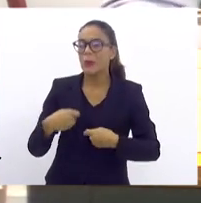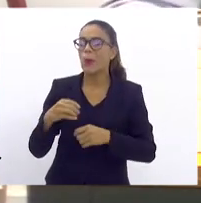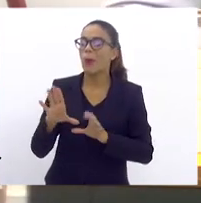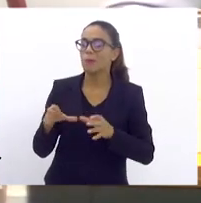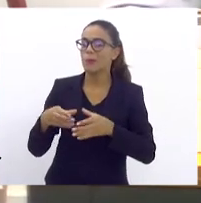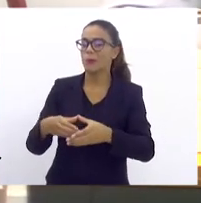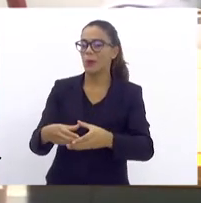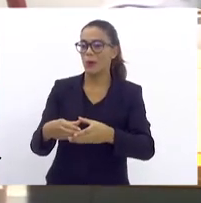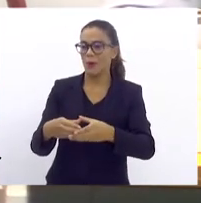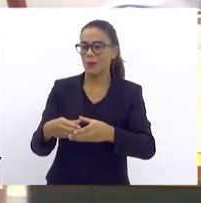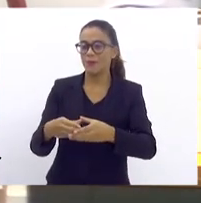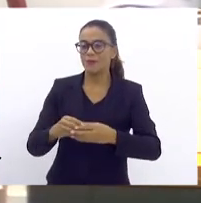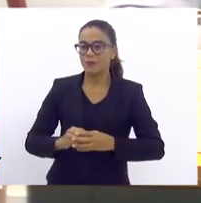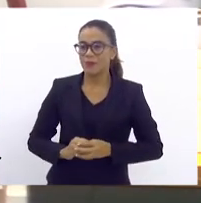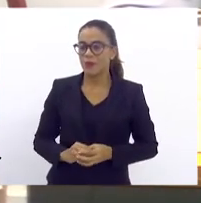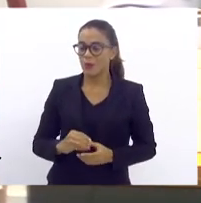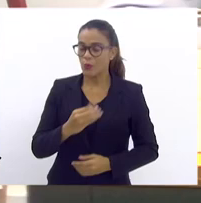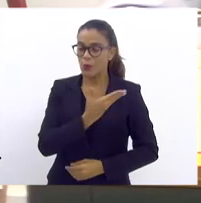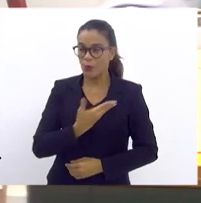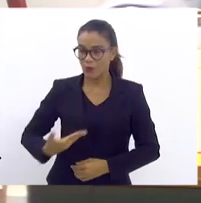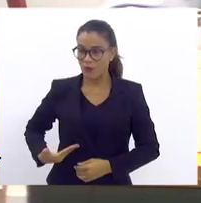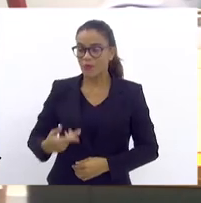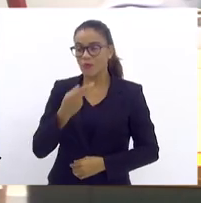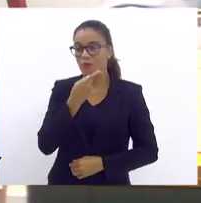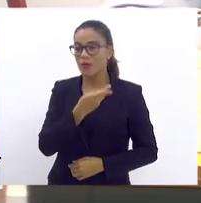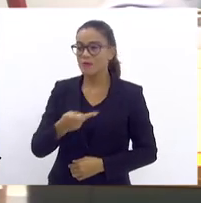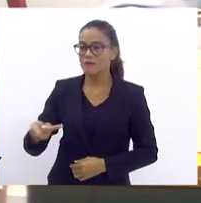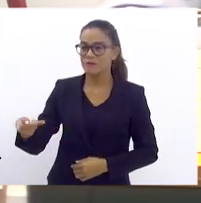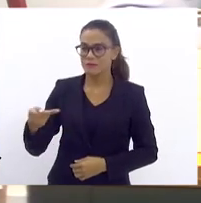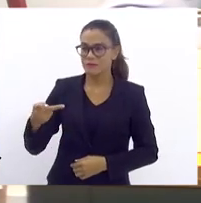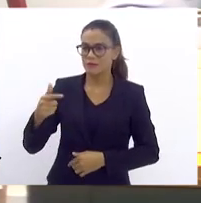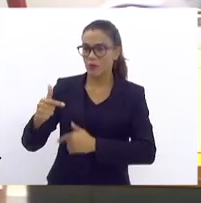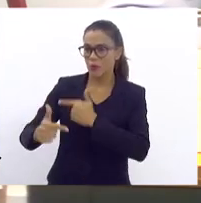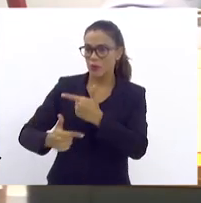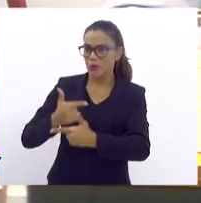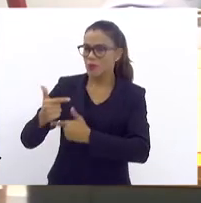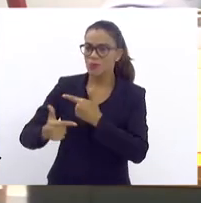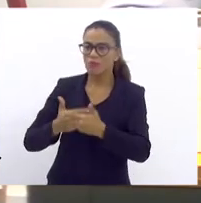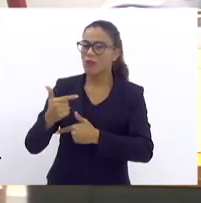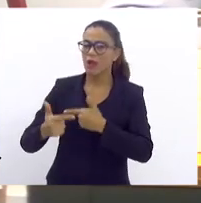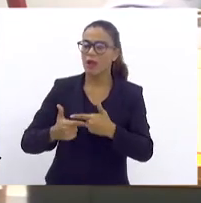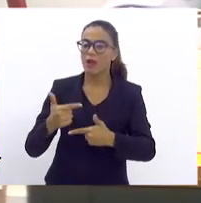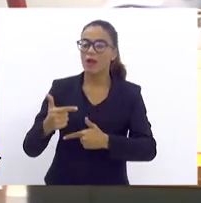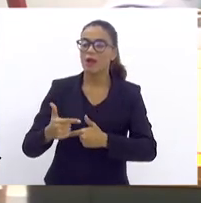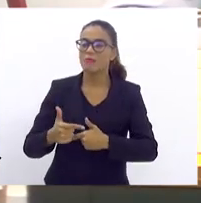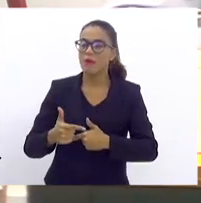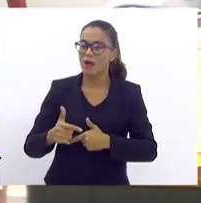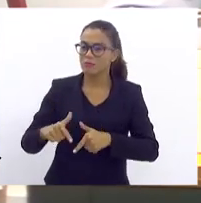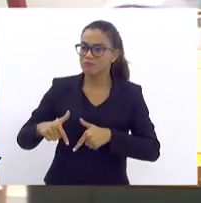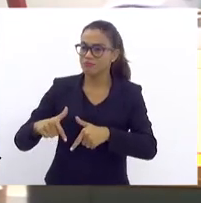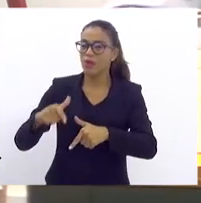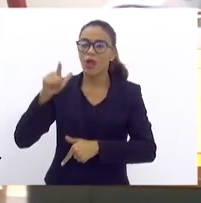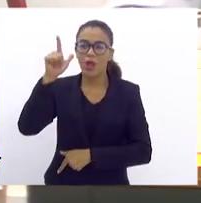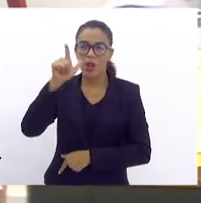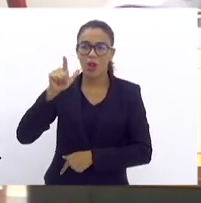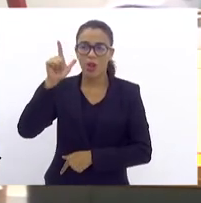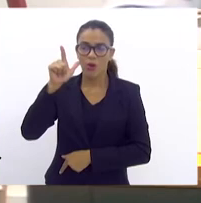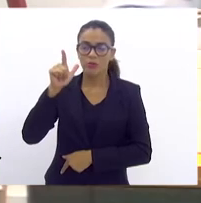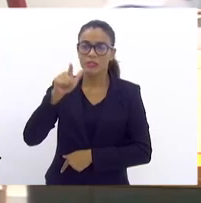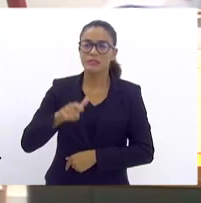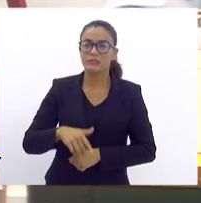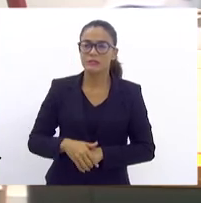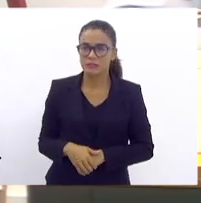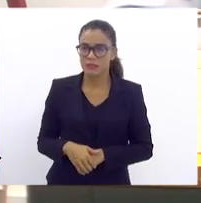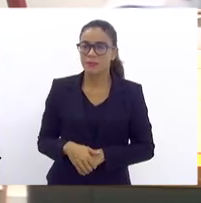do governador a visita a um trabalho que está sendo feito na em Londres e